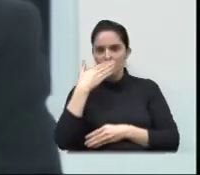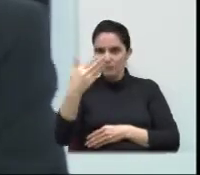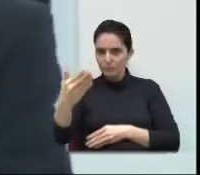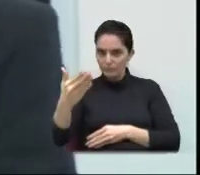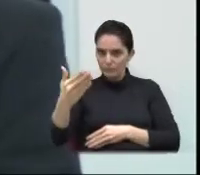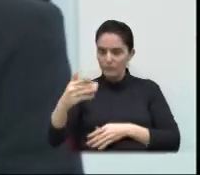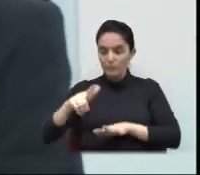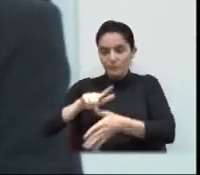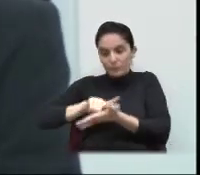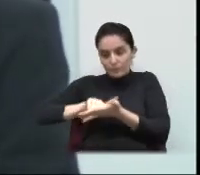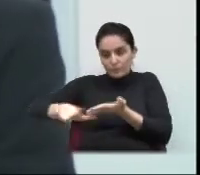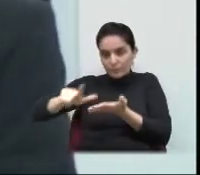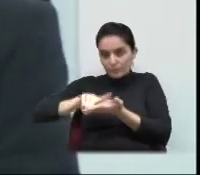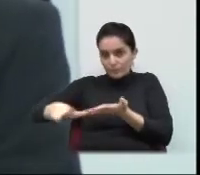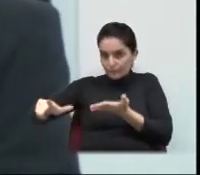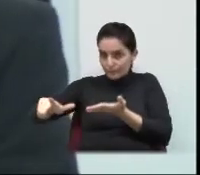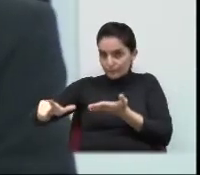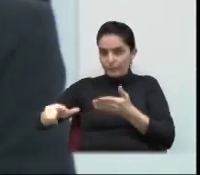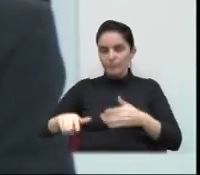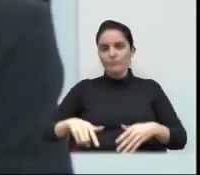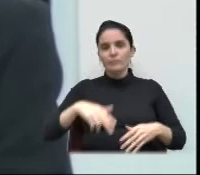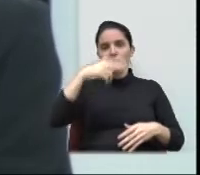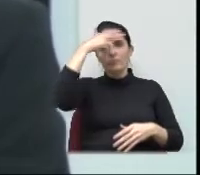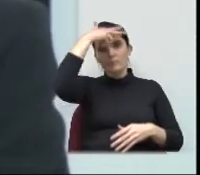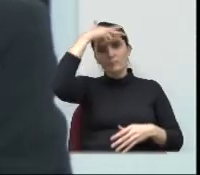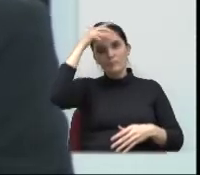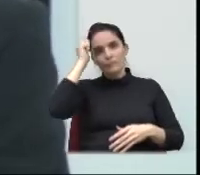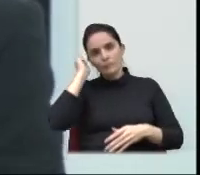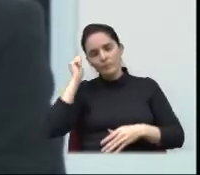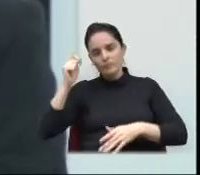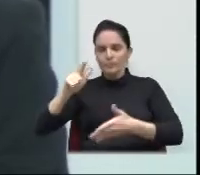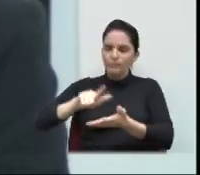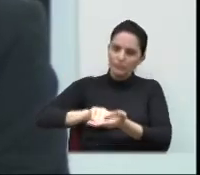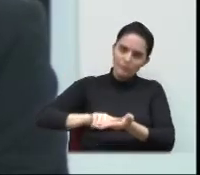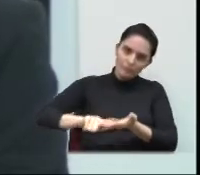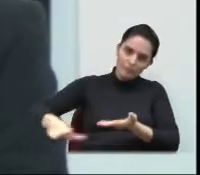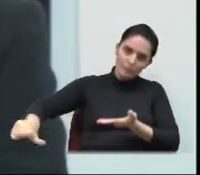espaço, a prefeitura foi lá, faz a limpeza,